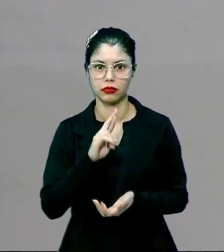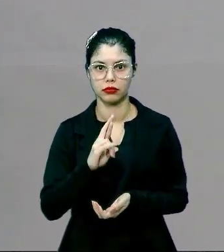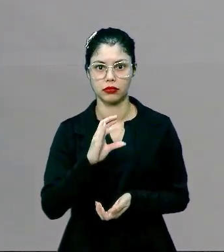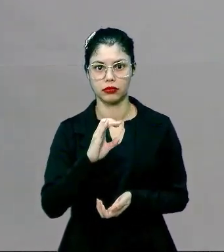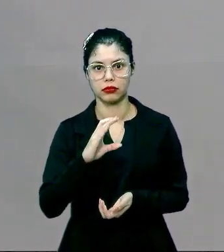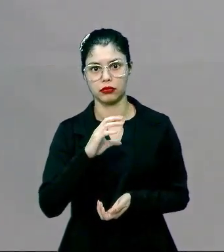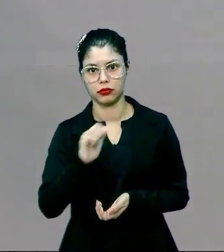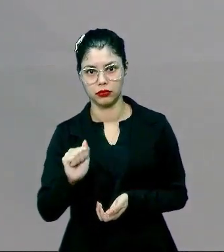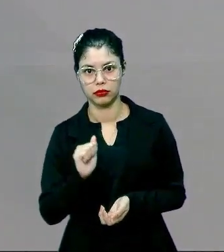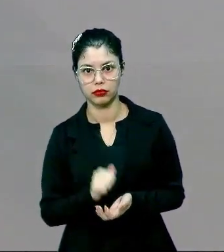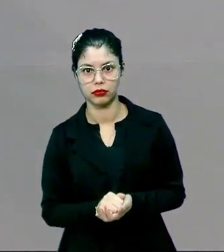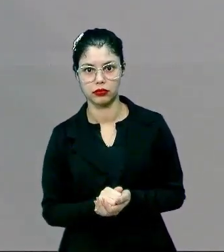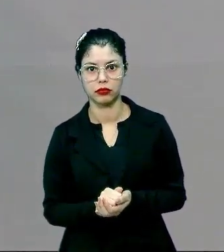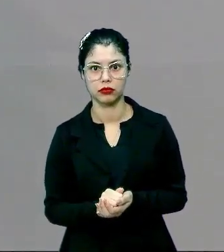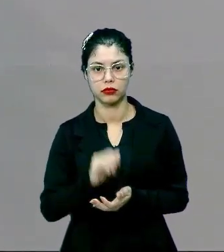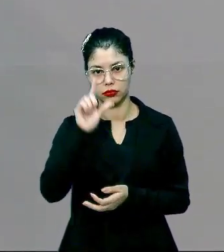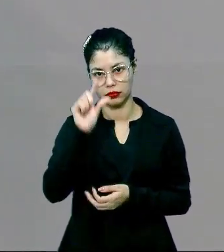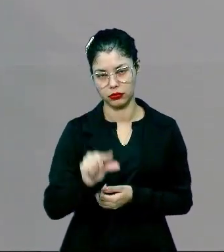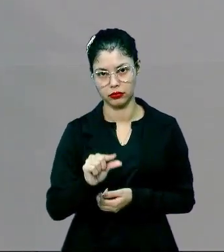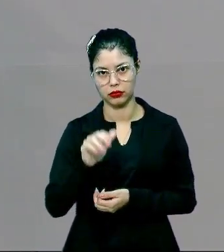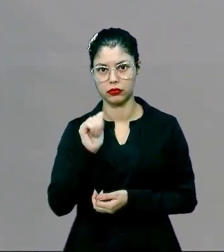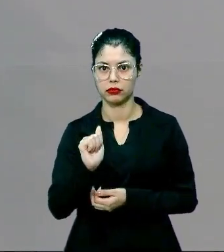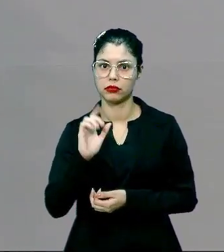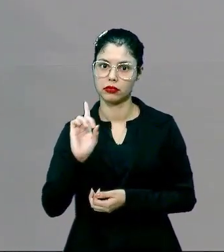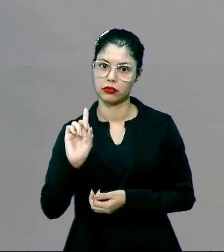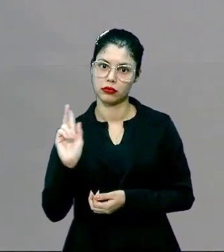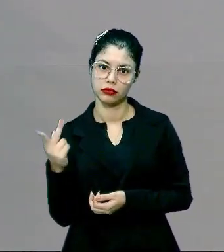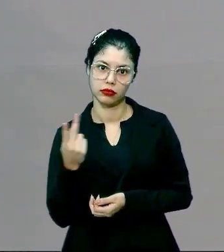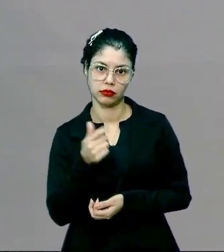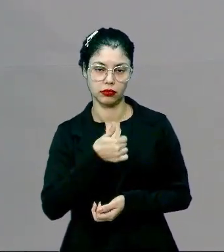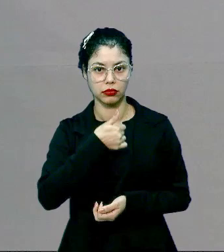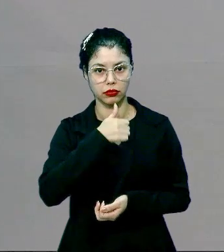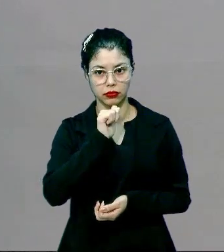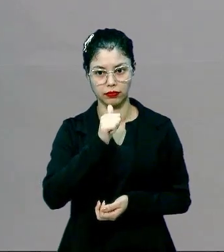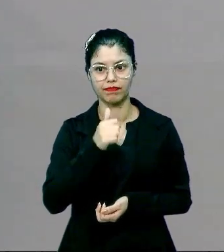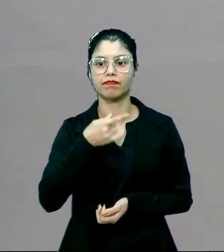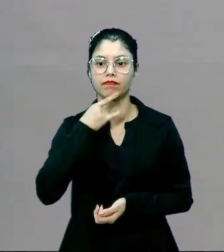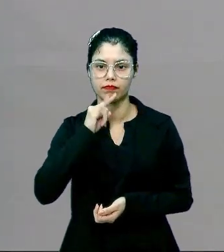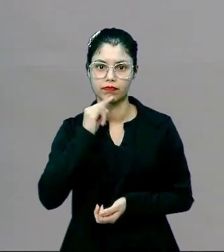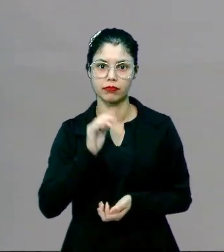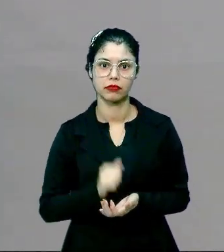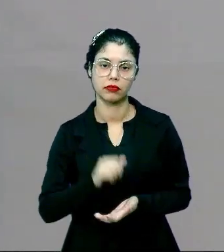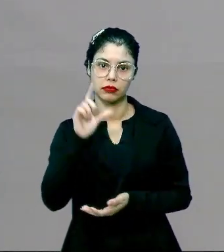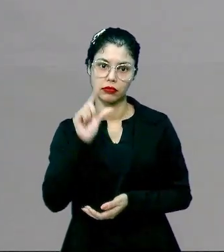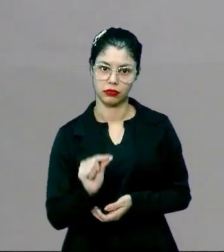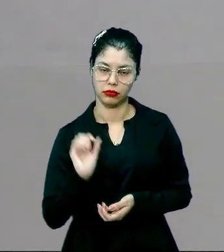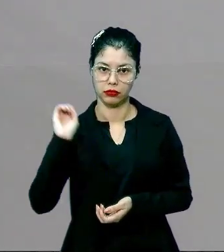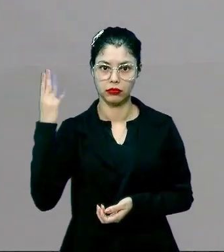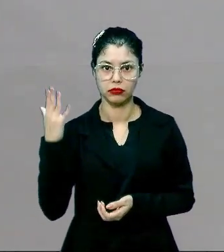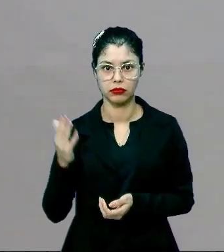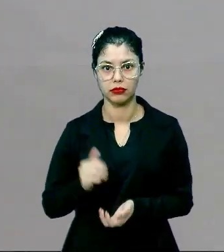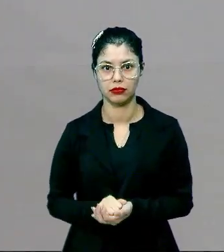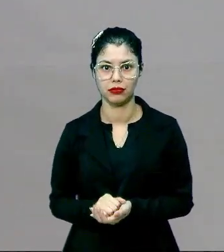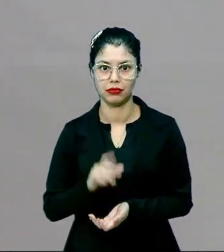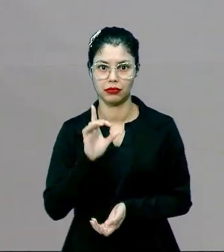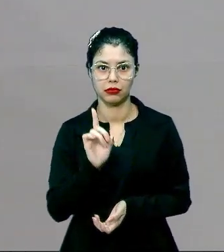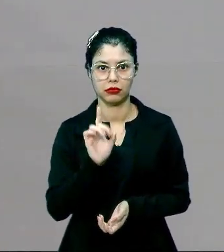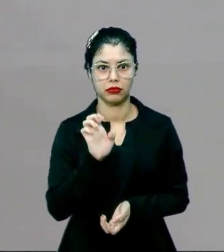Por quê, professora? Porque se o ADH tá baixo, você tá bebendo, o álcool tá inibindo o ADH. Tá causando a